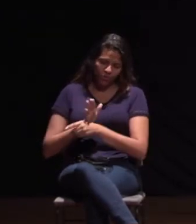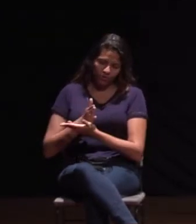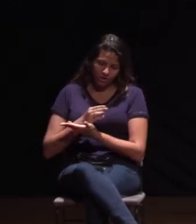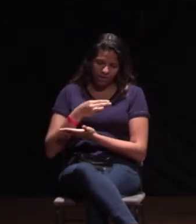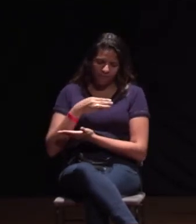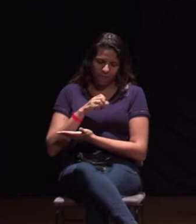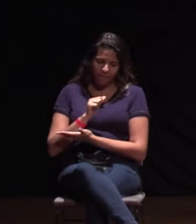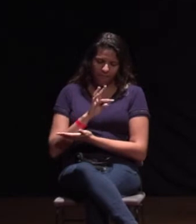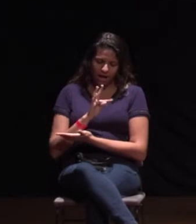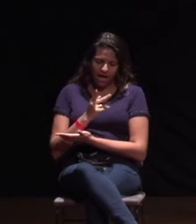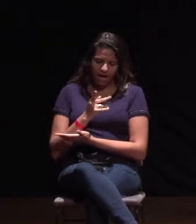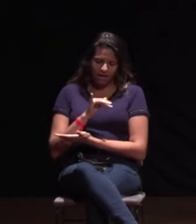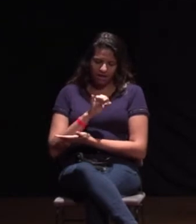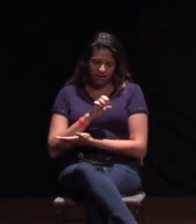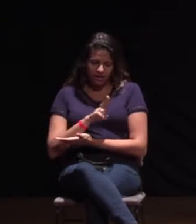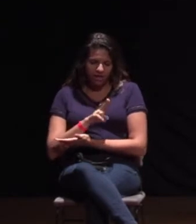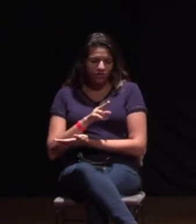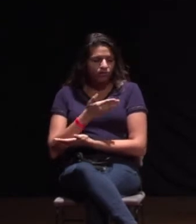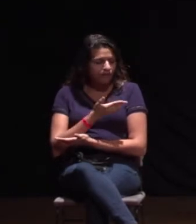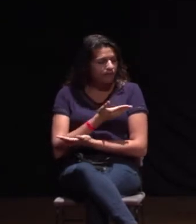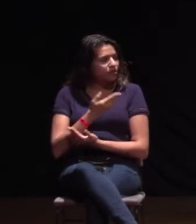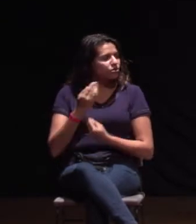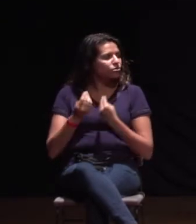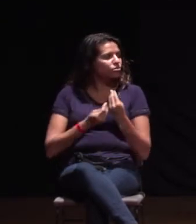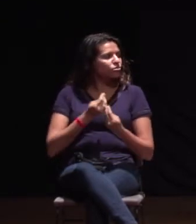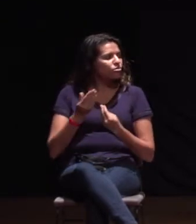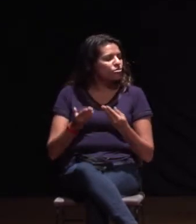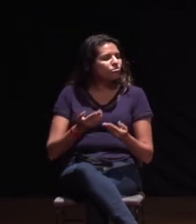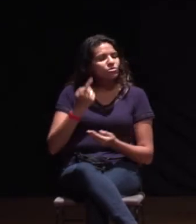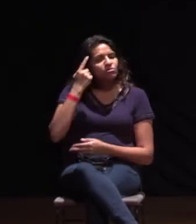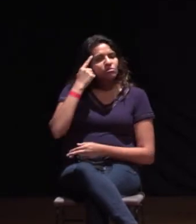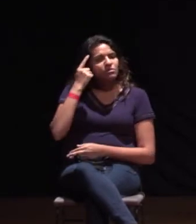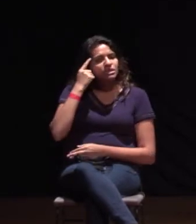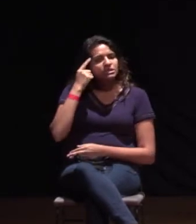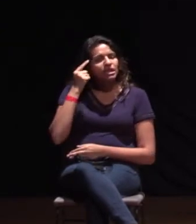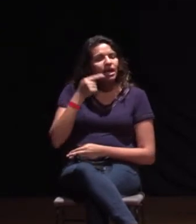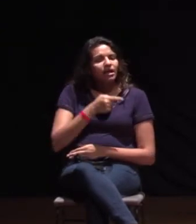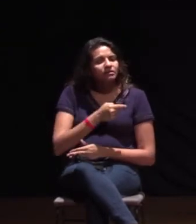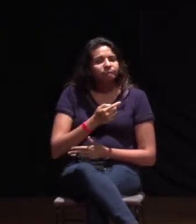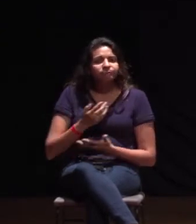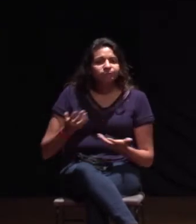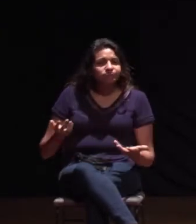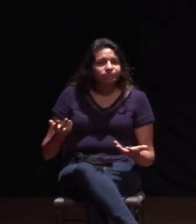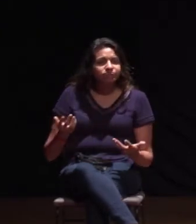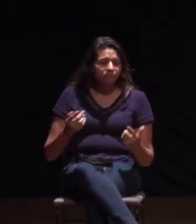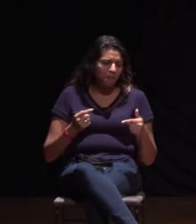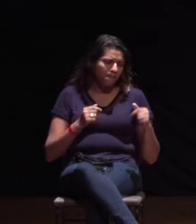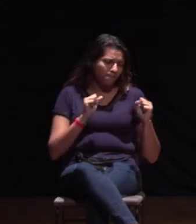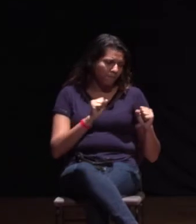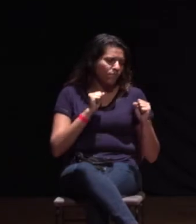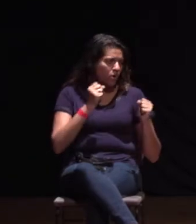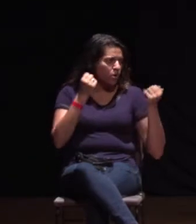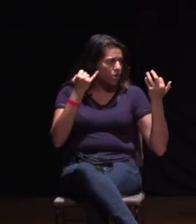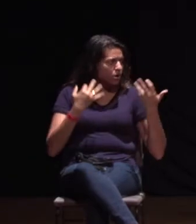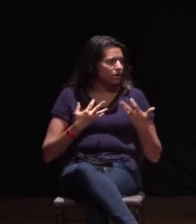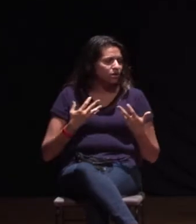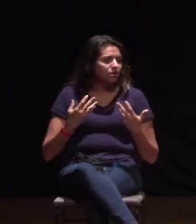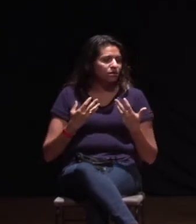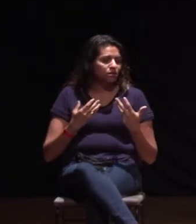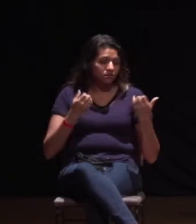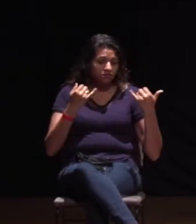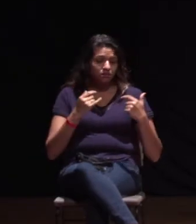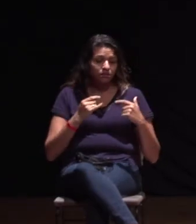Nessa perspectiva, como seria pensar um antimuseu, né? Eu acho que primeiro você poderia falar um pouco,